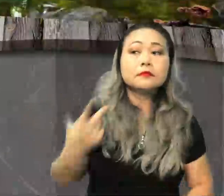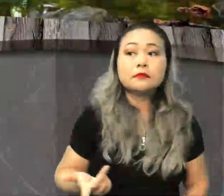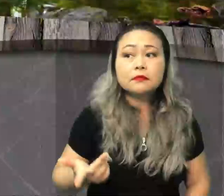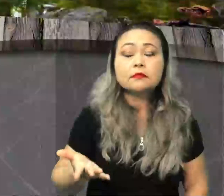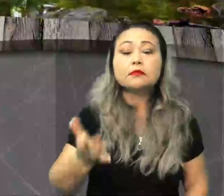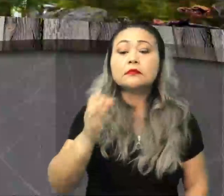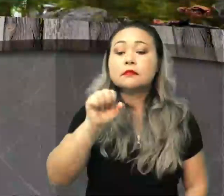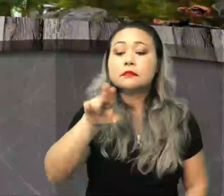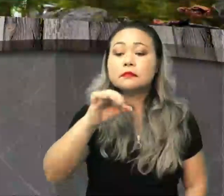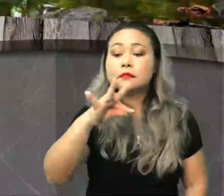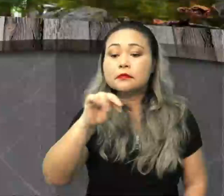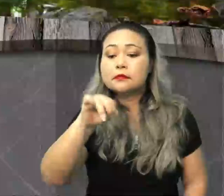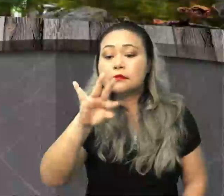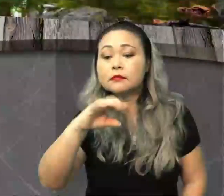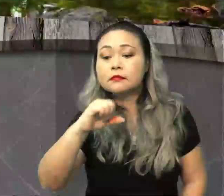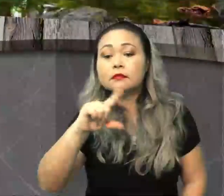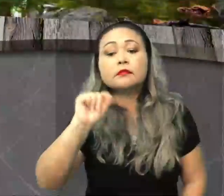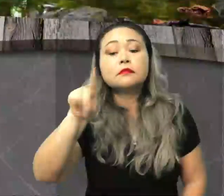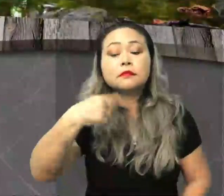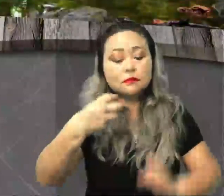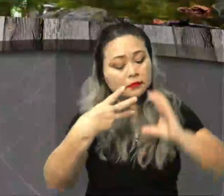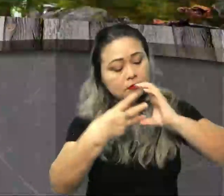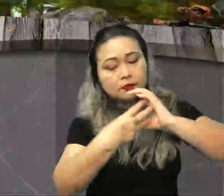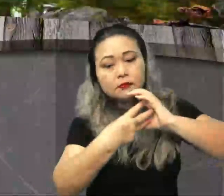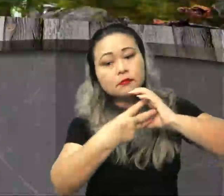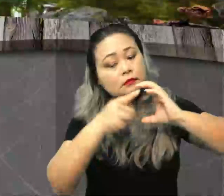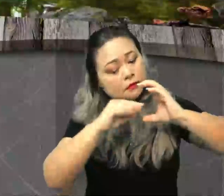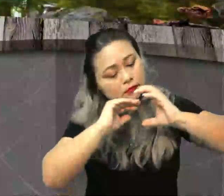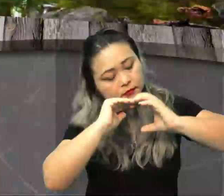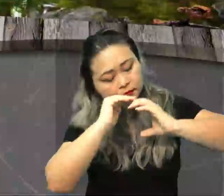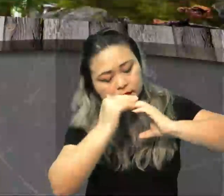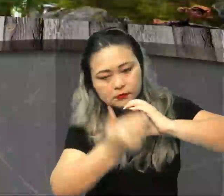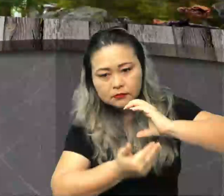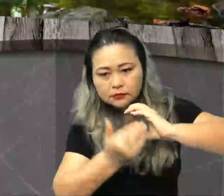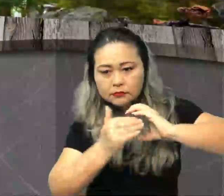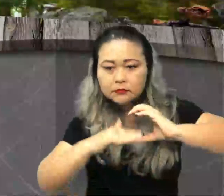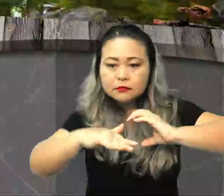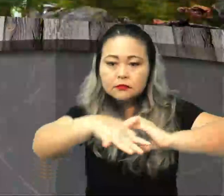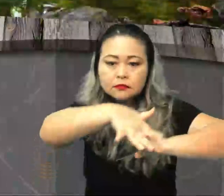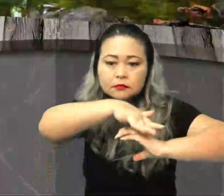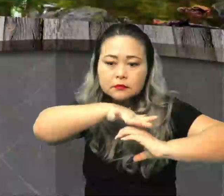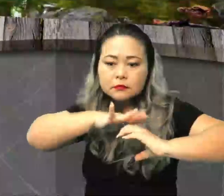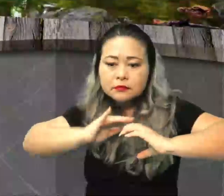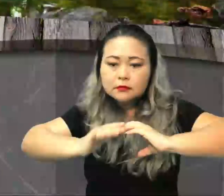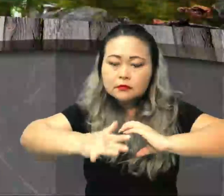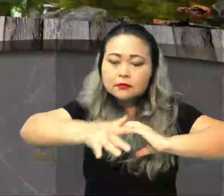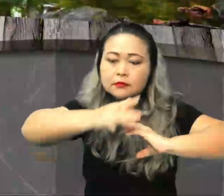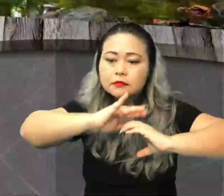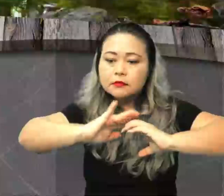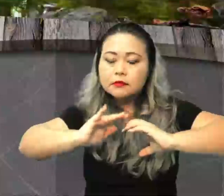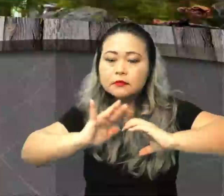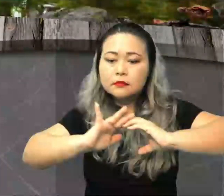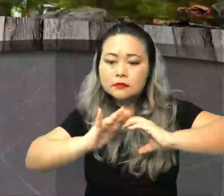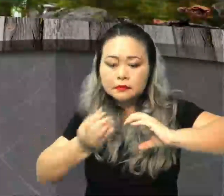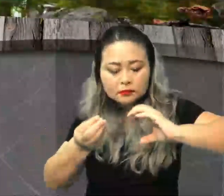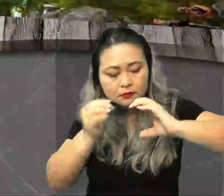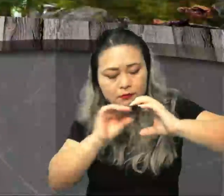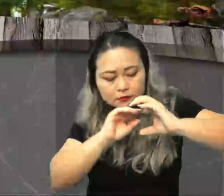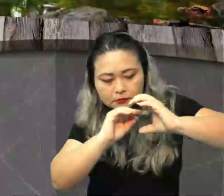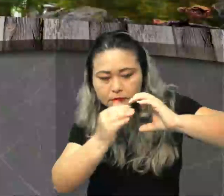a célula eucariótica é aquela onde você vai ter a membrana plasmática, o